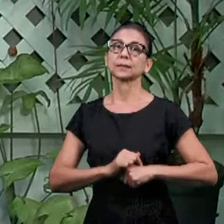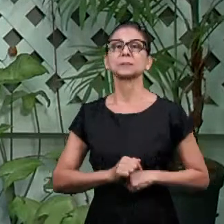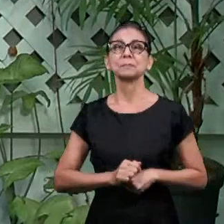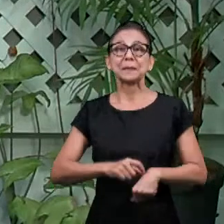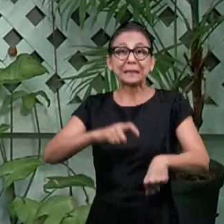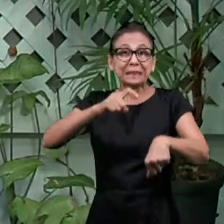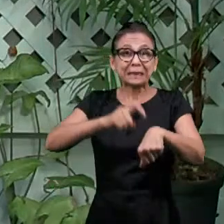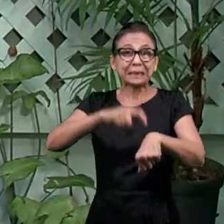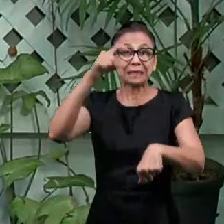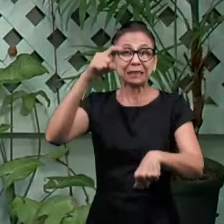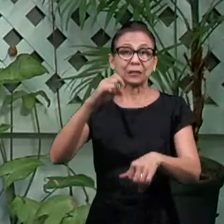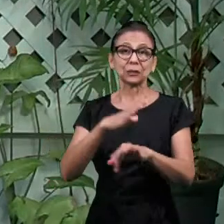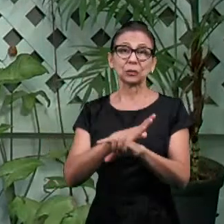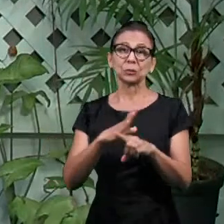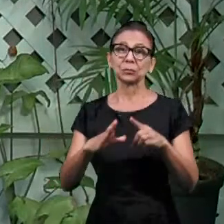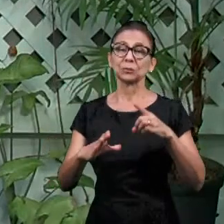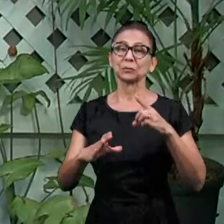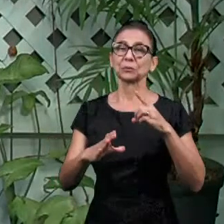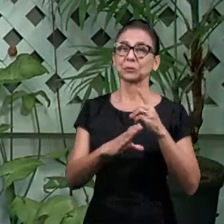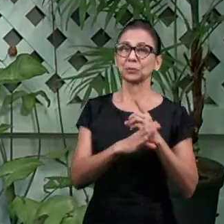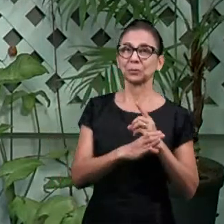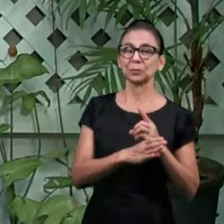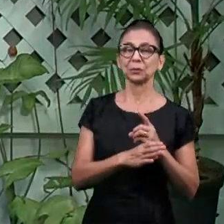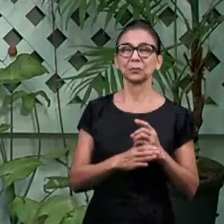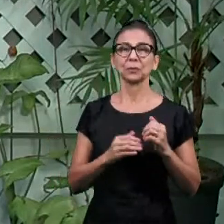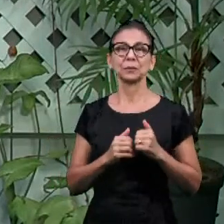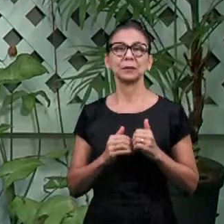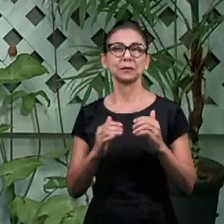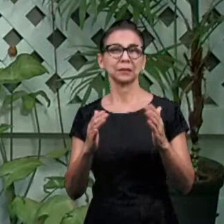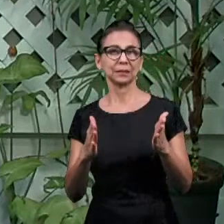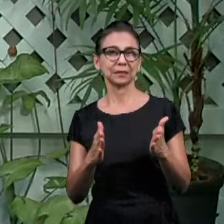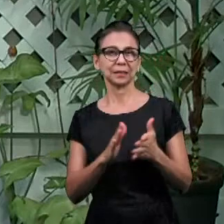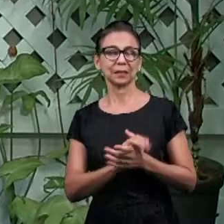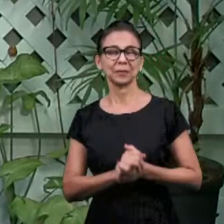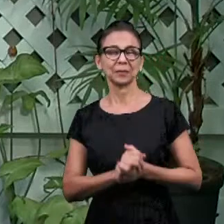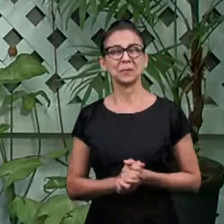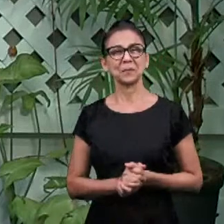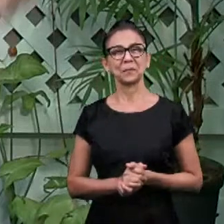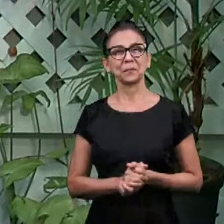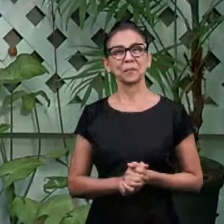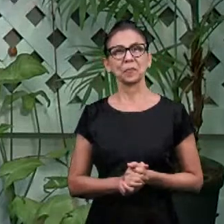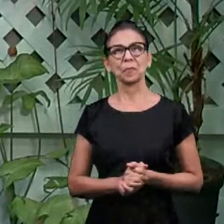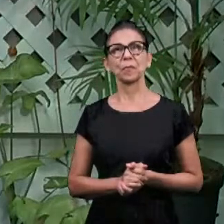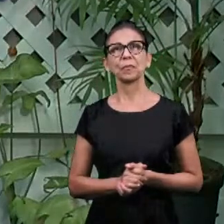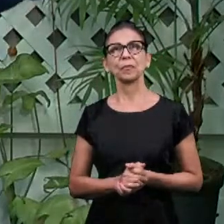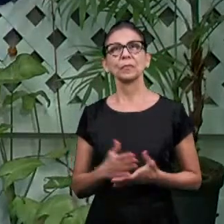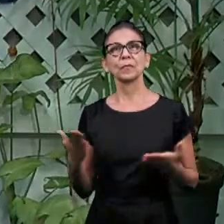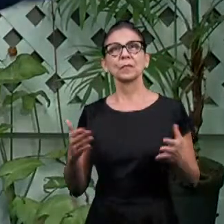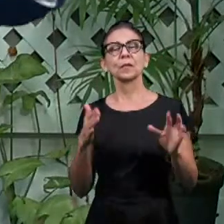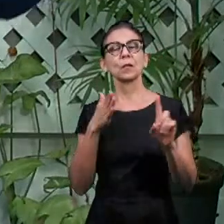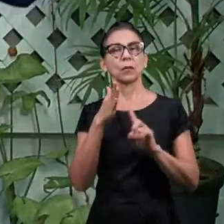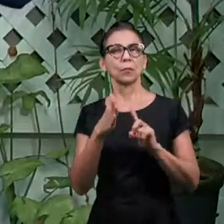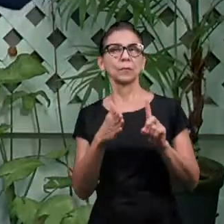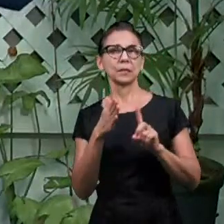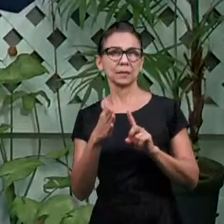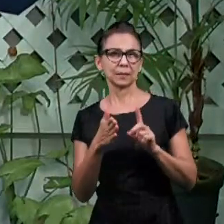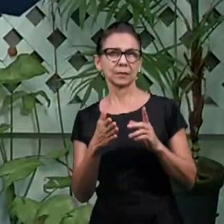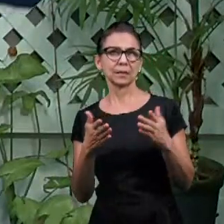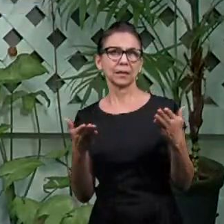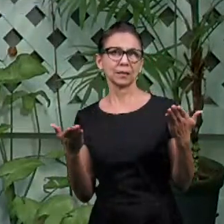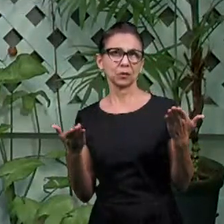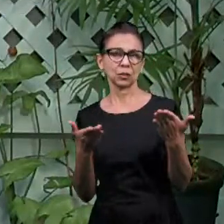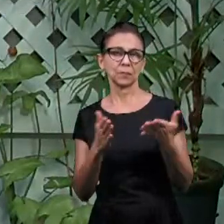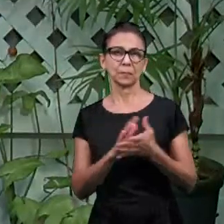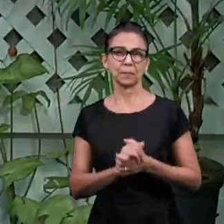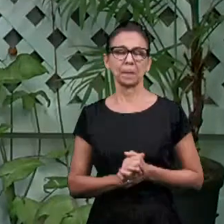hora do culto, agora, quando vamos iniciar, e queremos trazer uma mensagem, que foi a mensagem que foi trazida na ocasião, não foi por